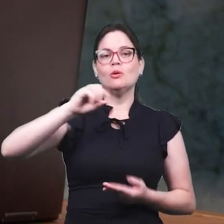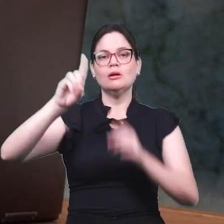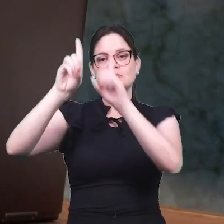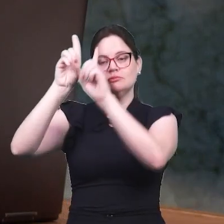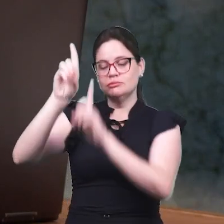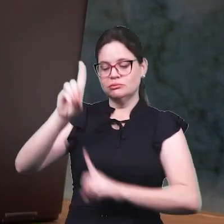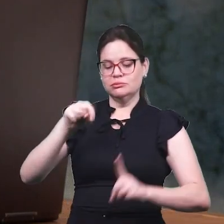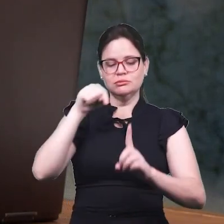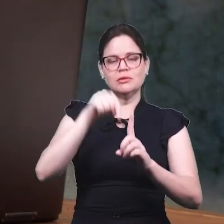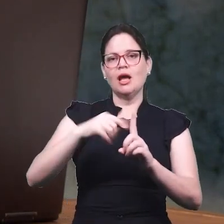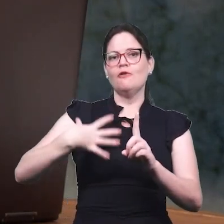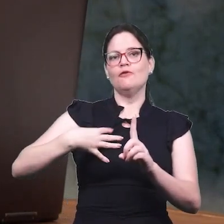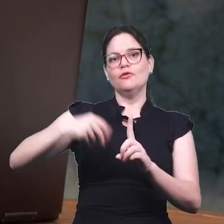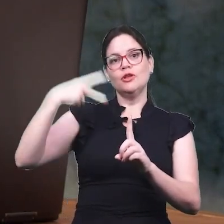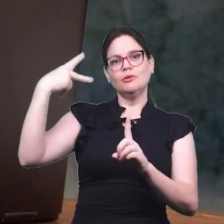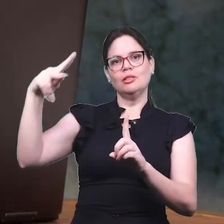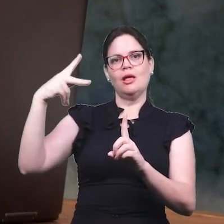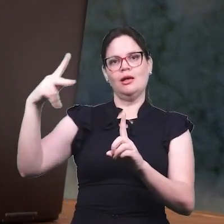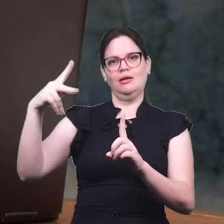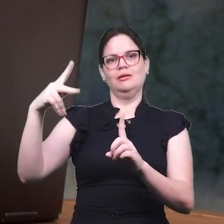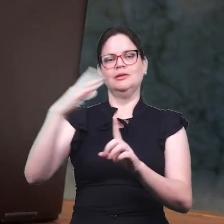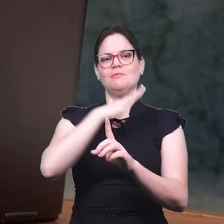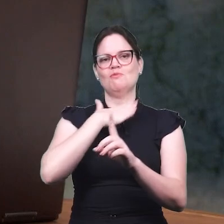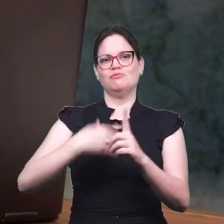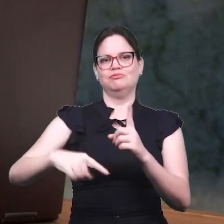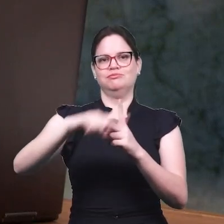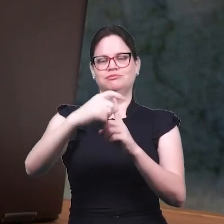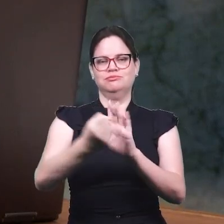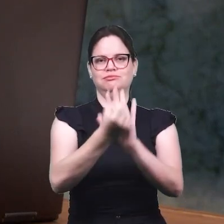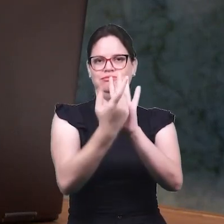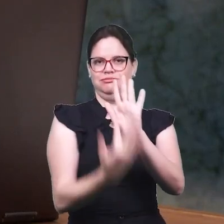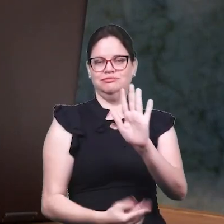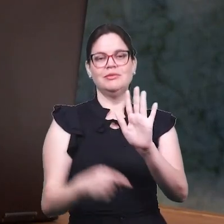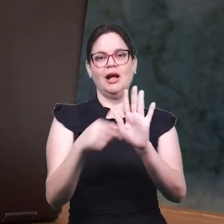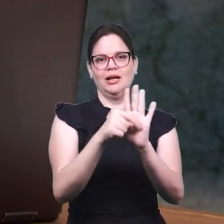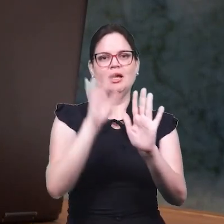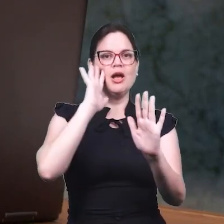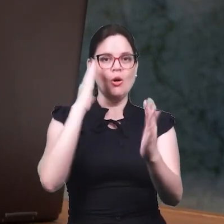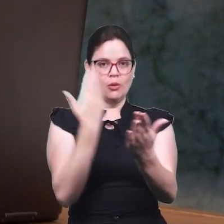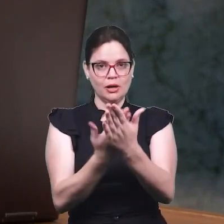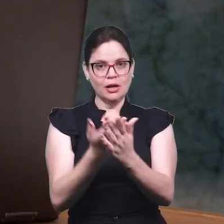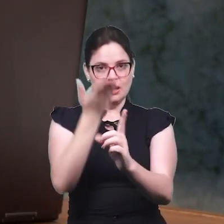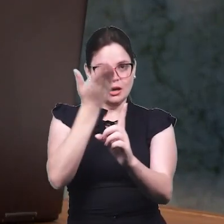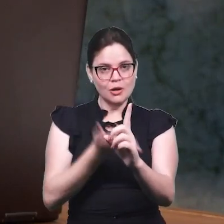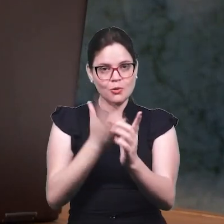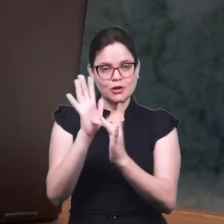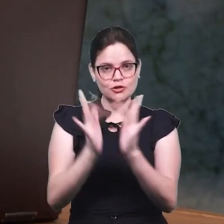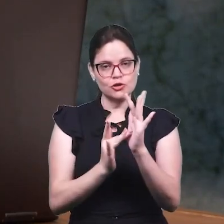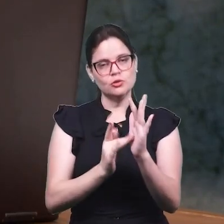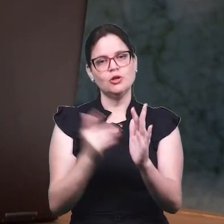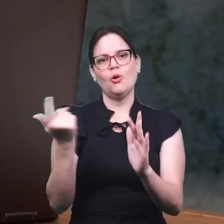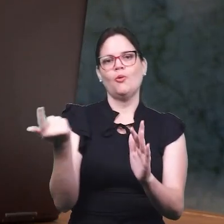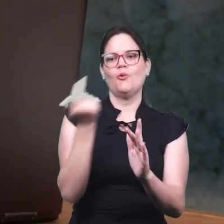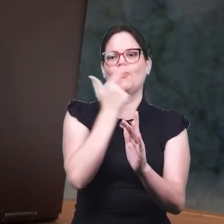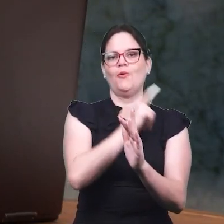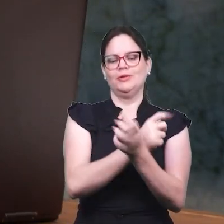através do seu Filho. E nós que cremos nele, somos justificados. Mais adiante ele vai dizer o